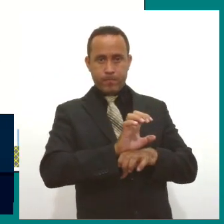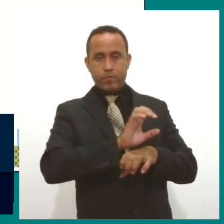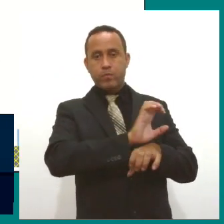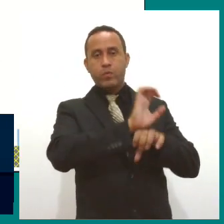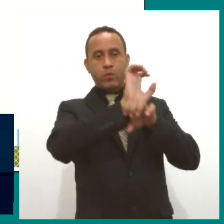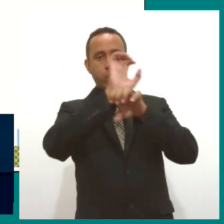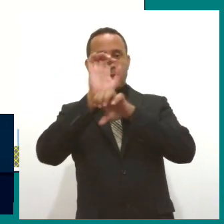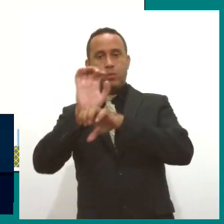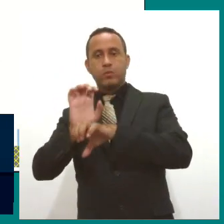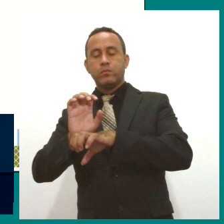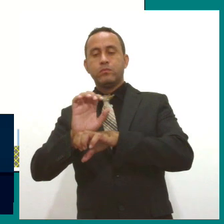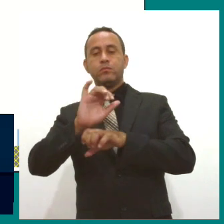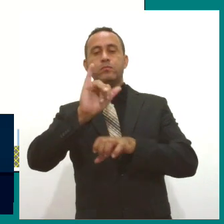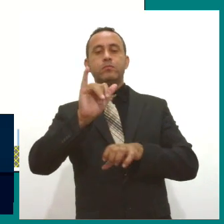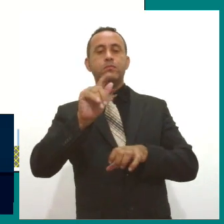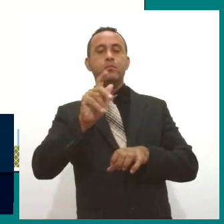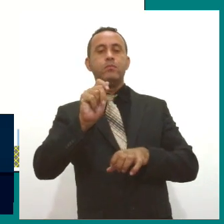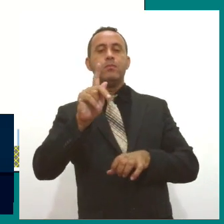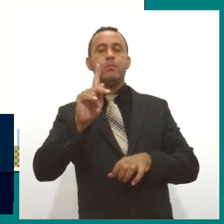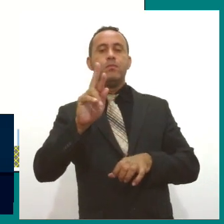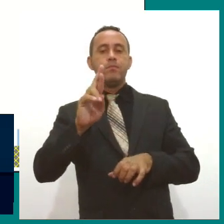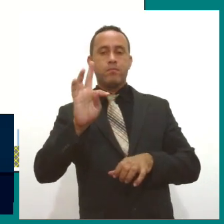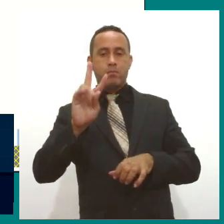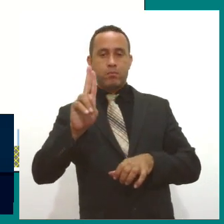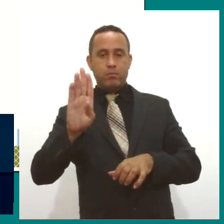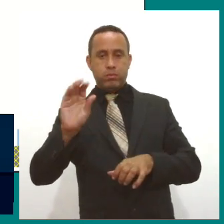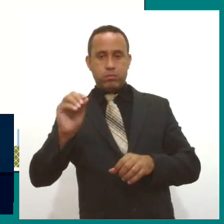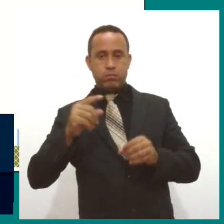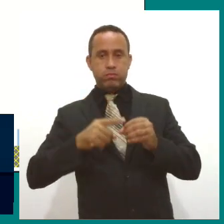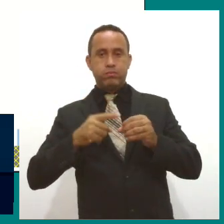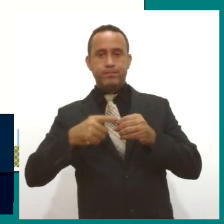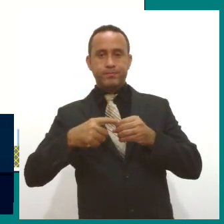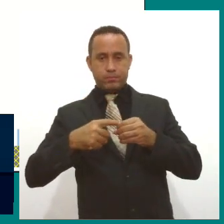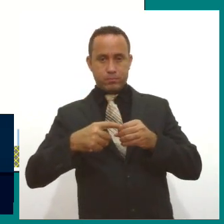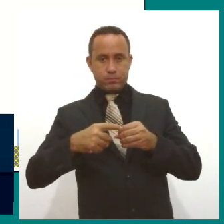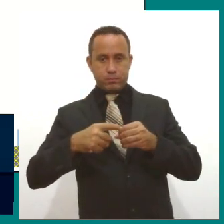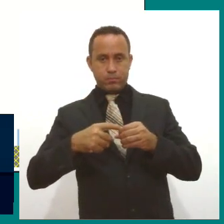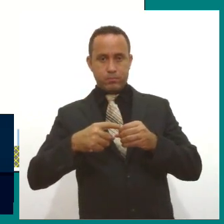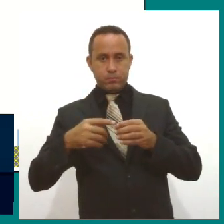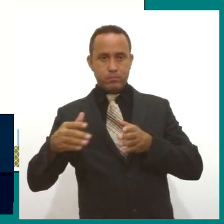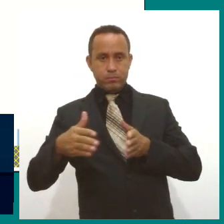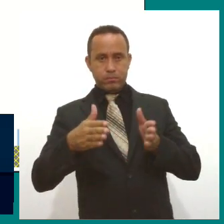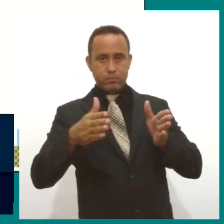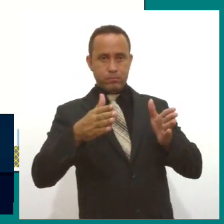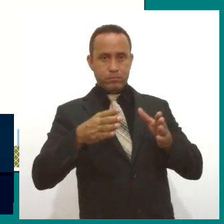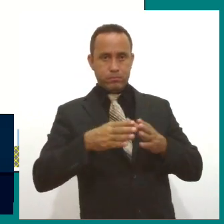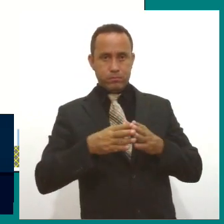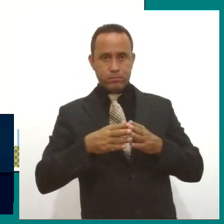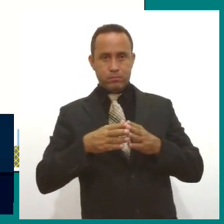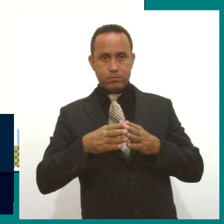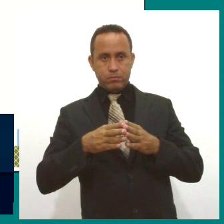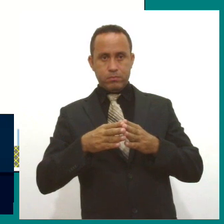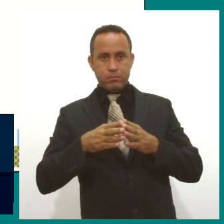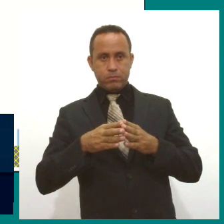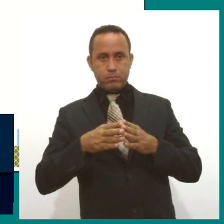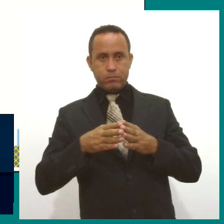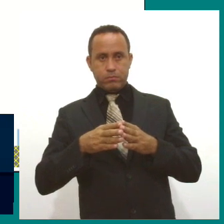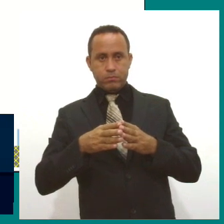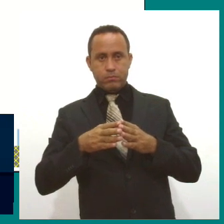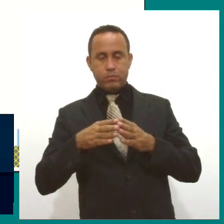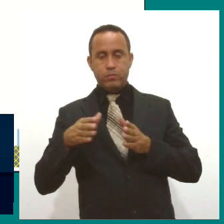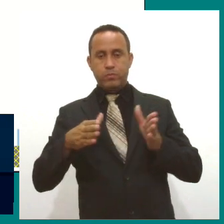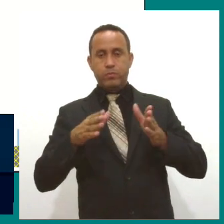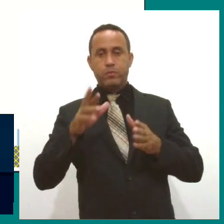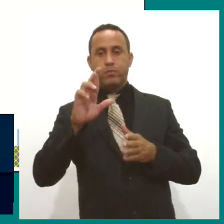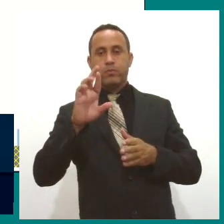é a bacia do Japaratuba e a bacia costeira do Sapucaí e a do Rio Real